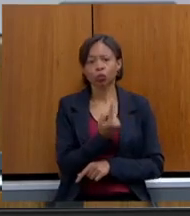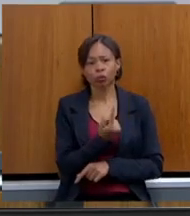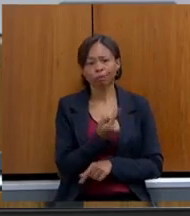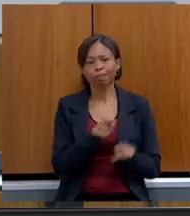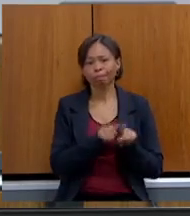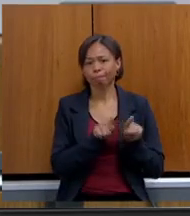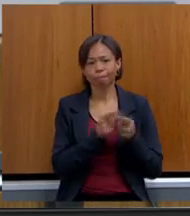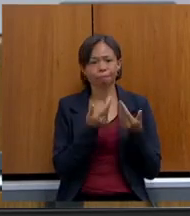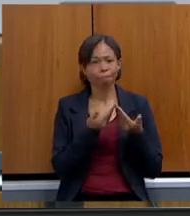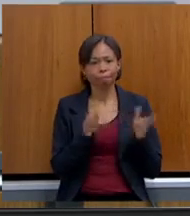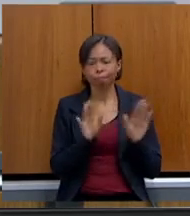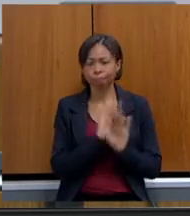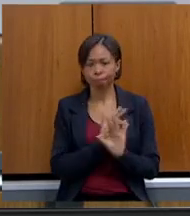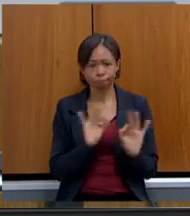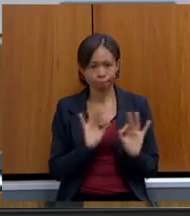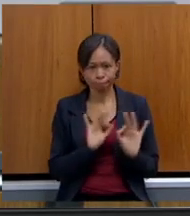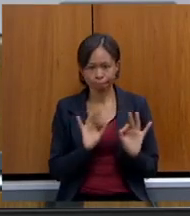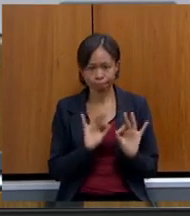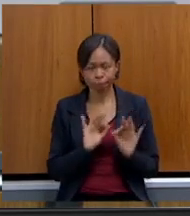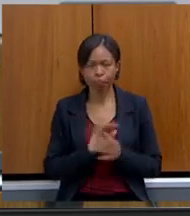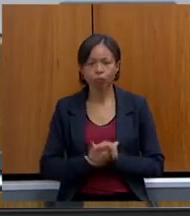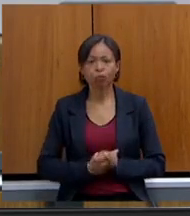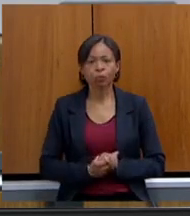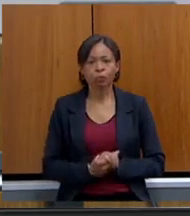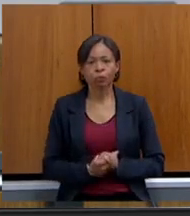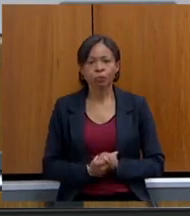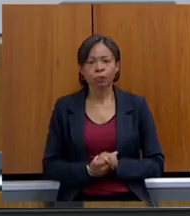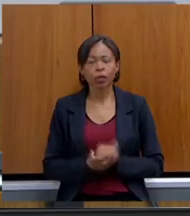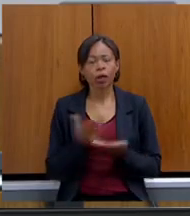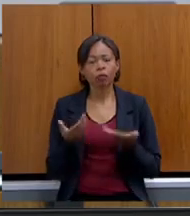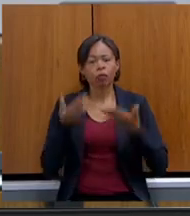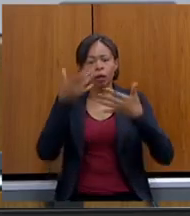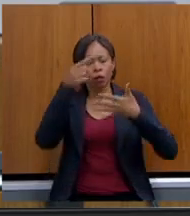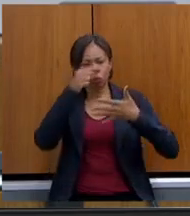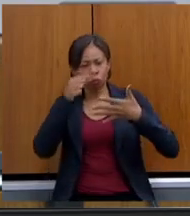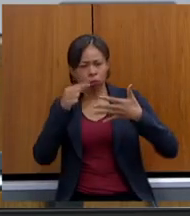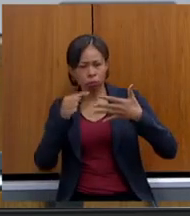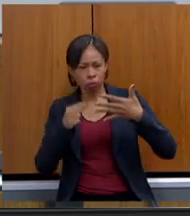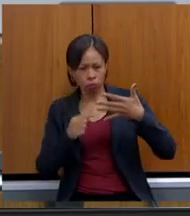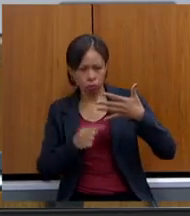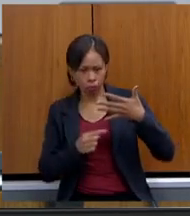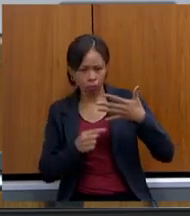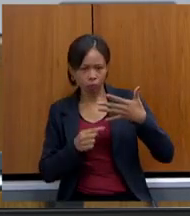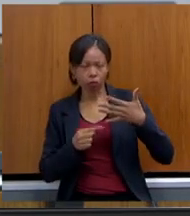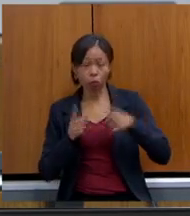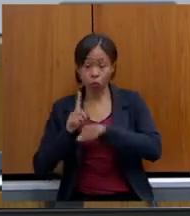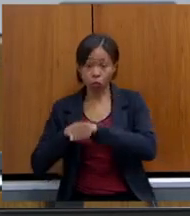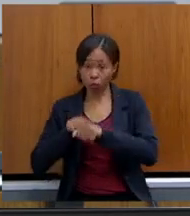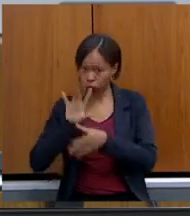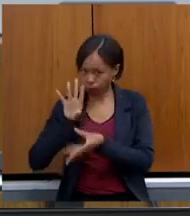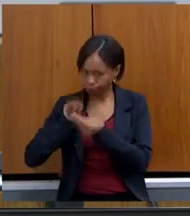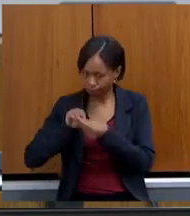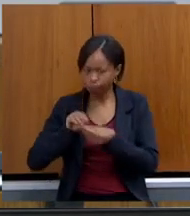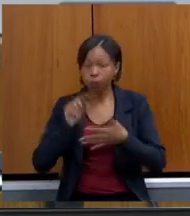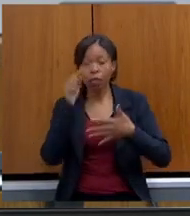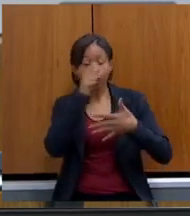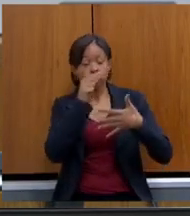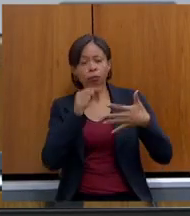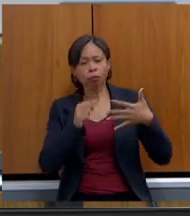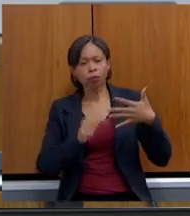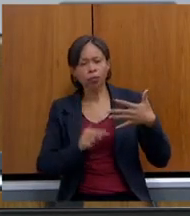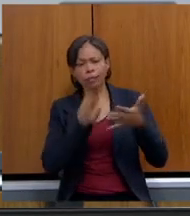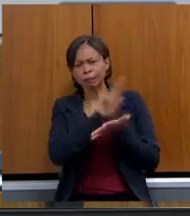outubro foi fracionado em duas etapas Então eu tenho aqui uma série eu vou aqui rapidamente devido ao tempo né eu tenho aqui